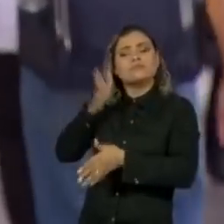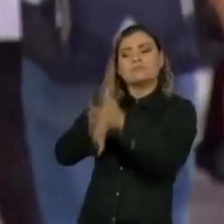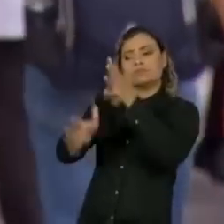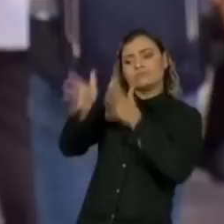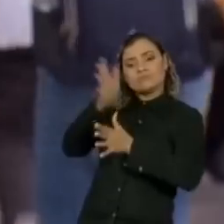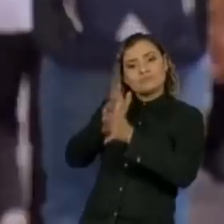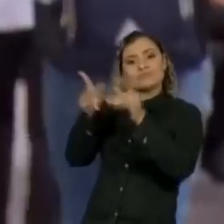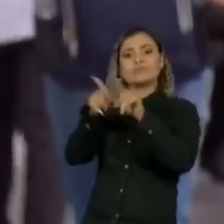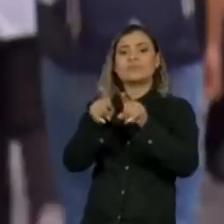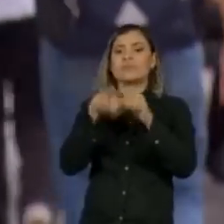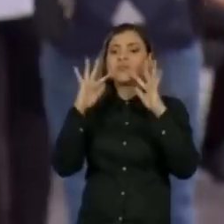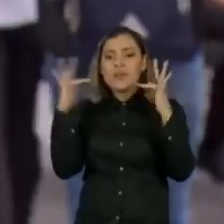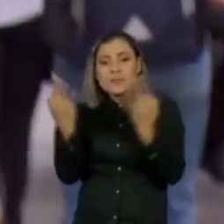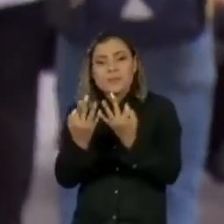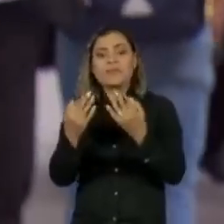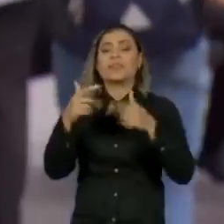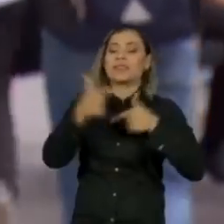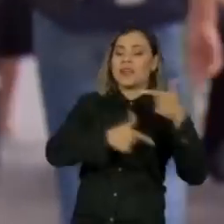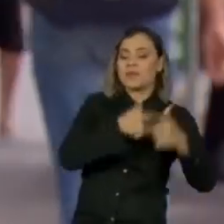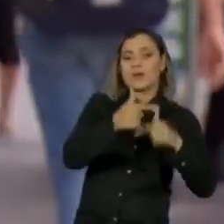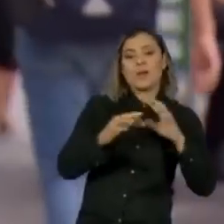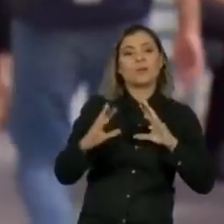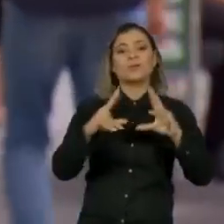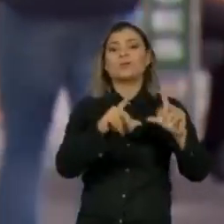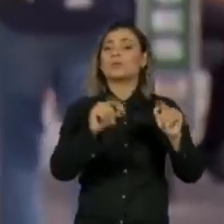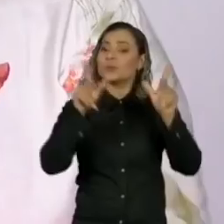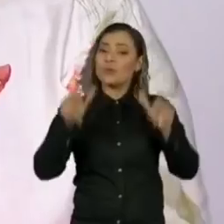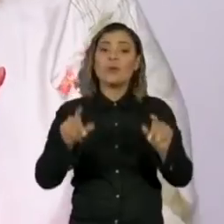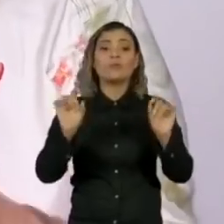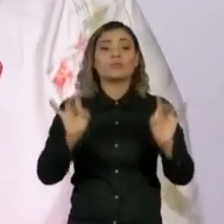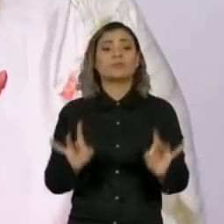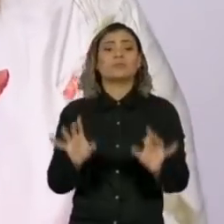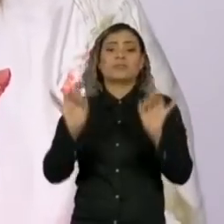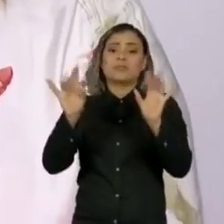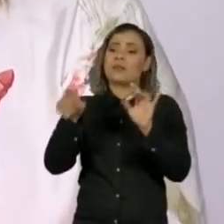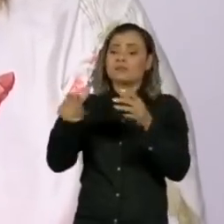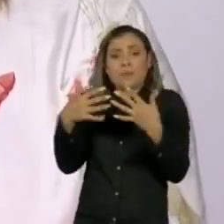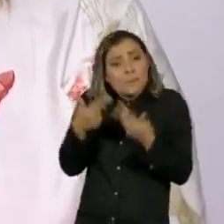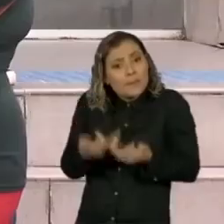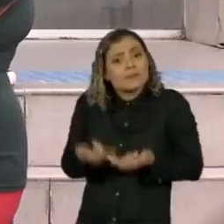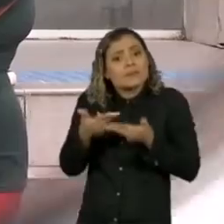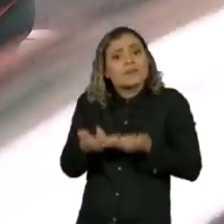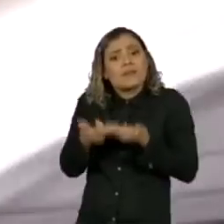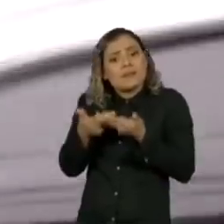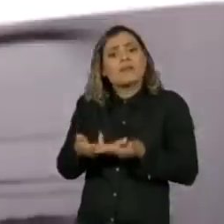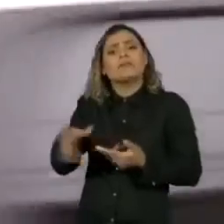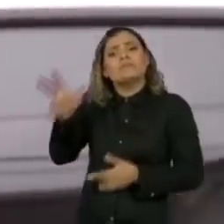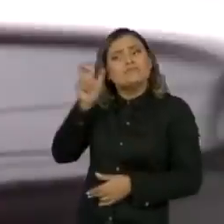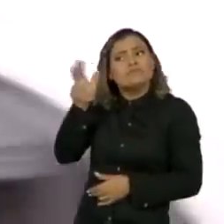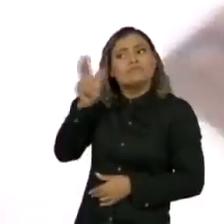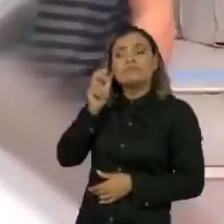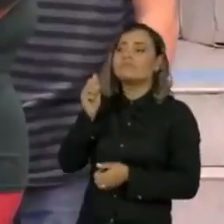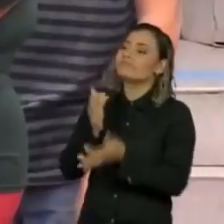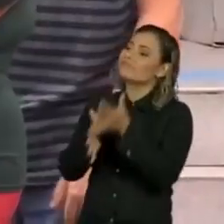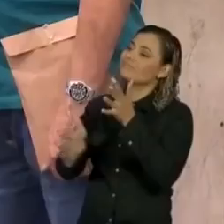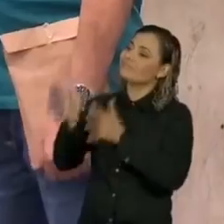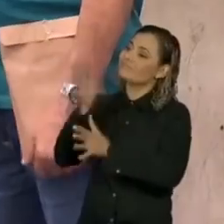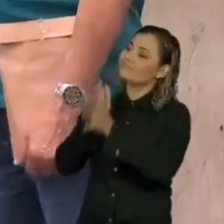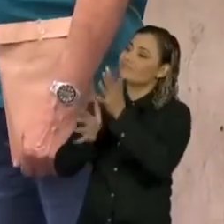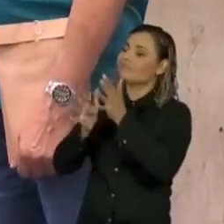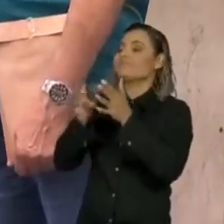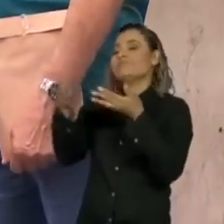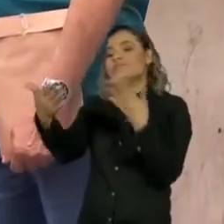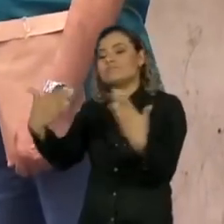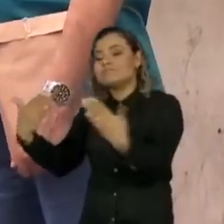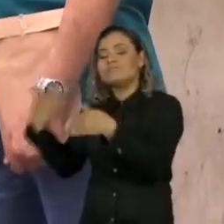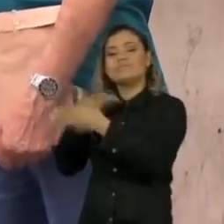na família, no trabalho e na comunidade. O que é importante estar com o outro, se perceber e perceber o outro. É